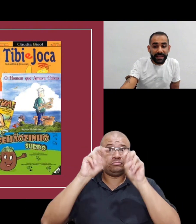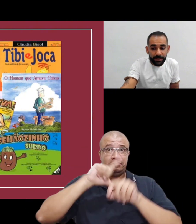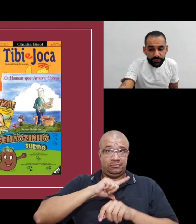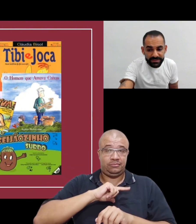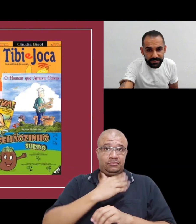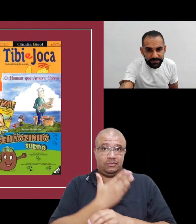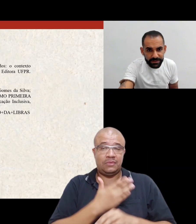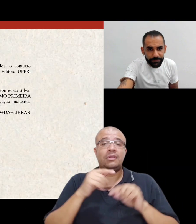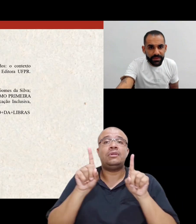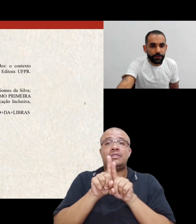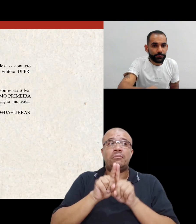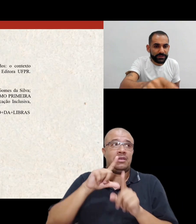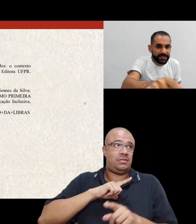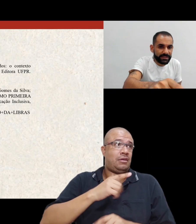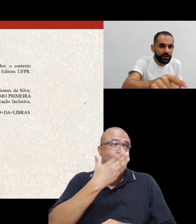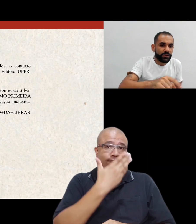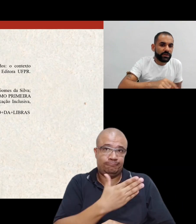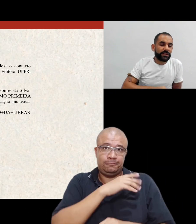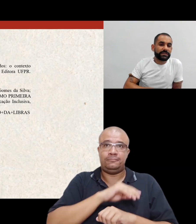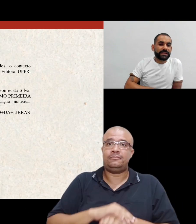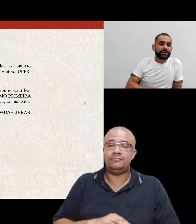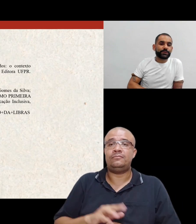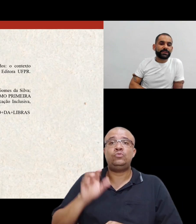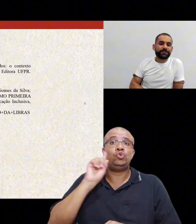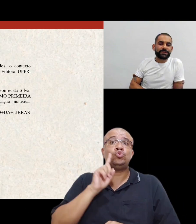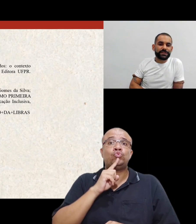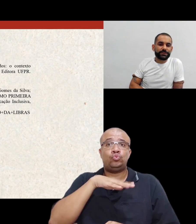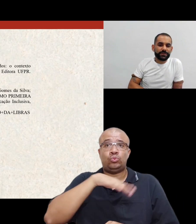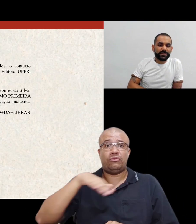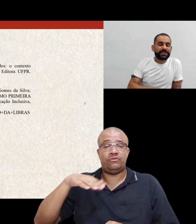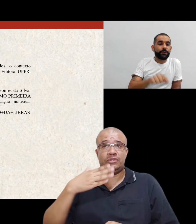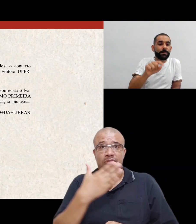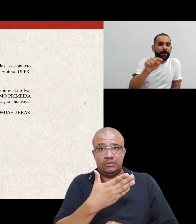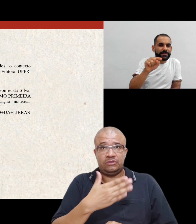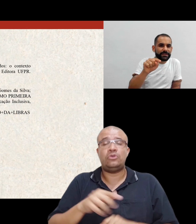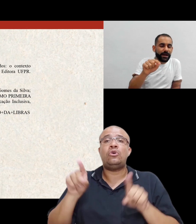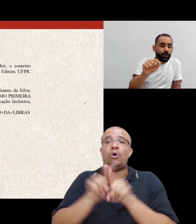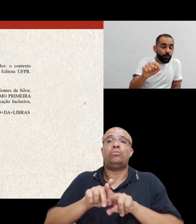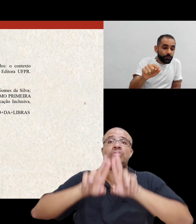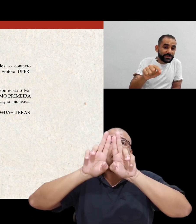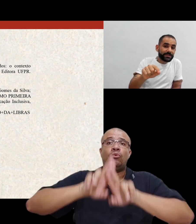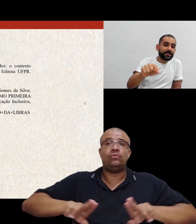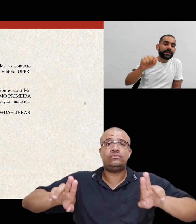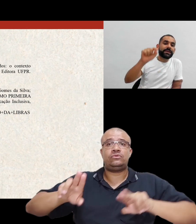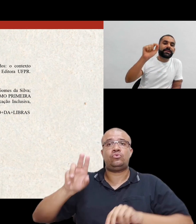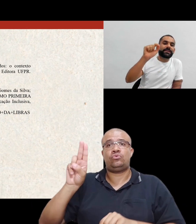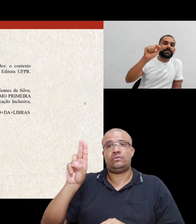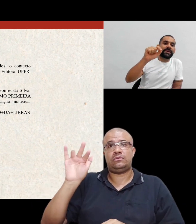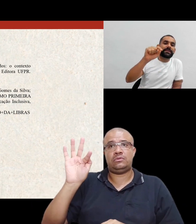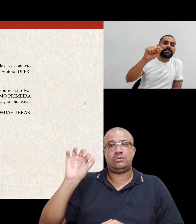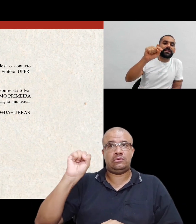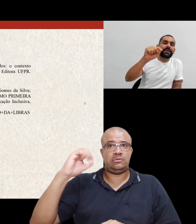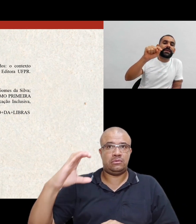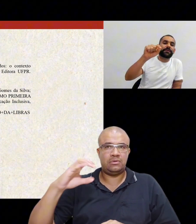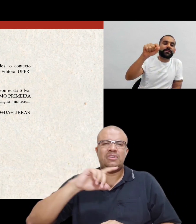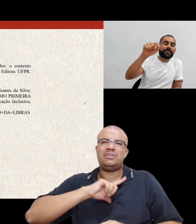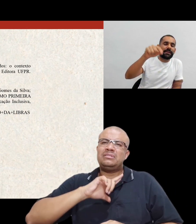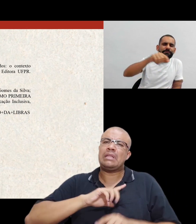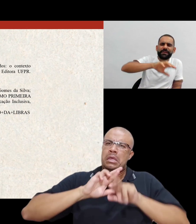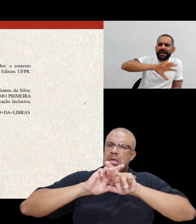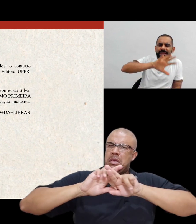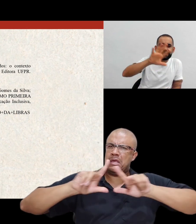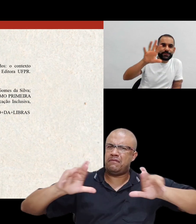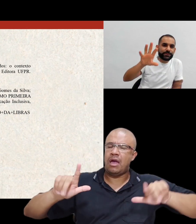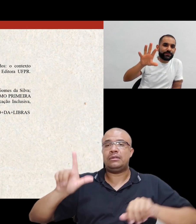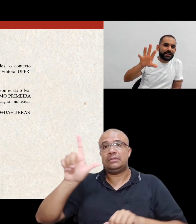surda. Inclusive, eu trouxe aqui, ó, Literatura Surda Infantil, que é uma página da UFSC, né, que